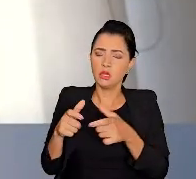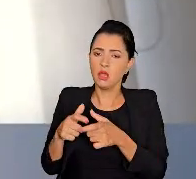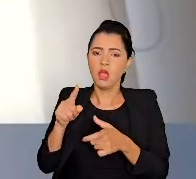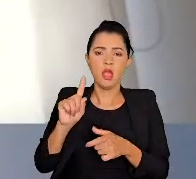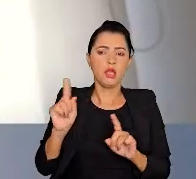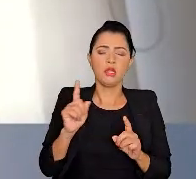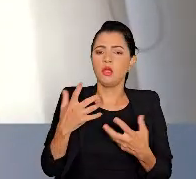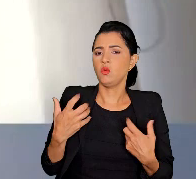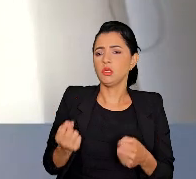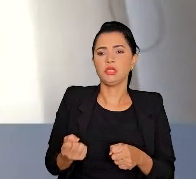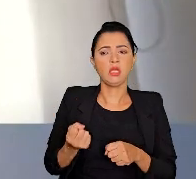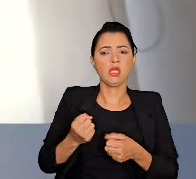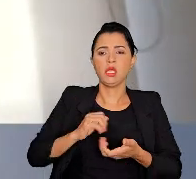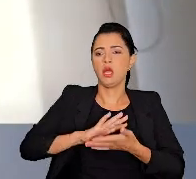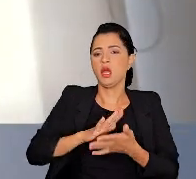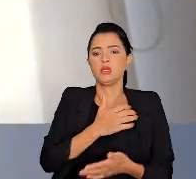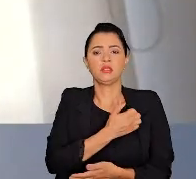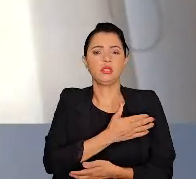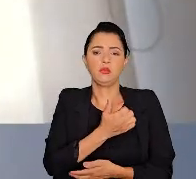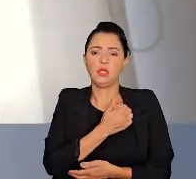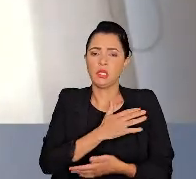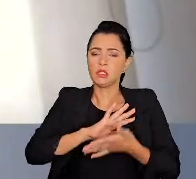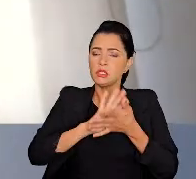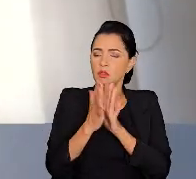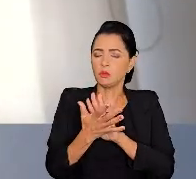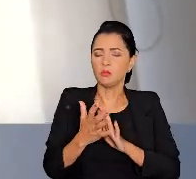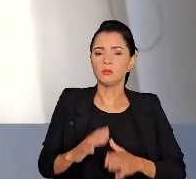tolera a discriminação.